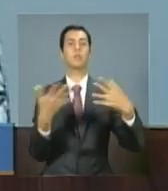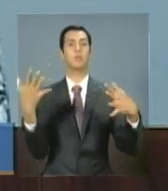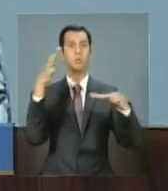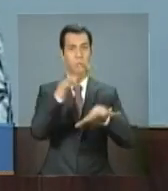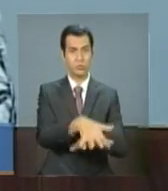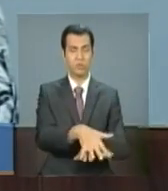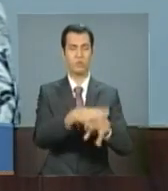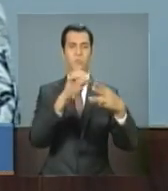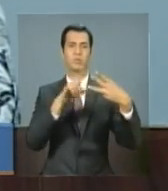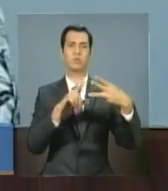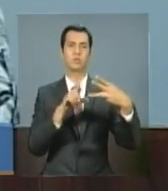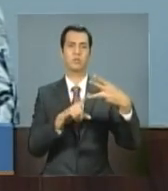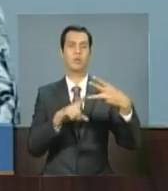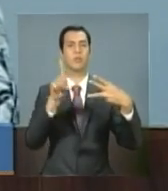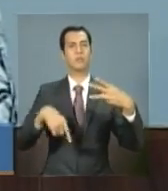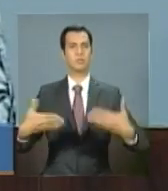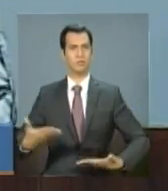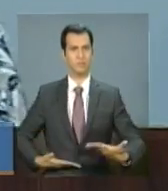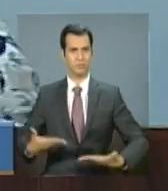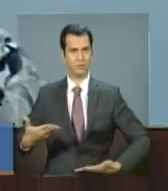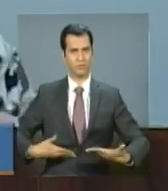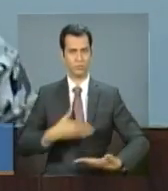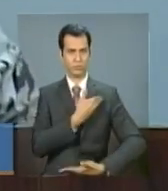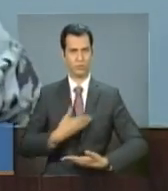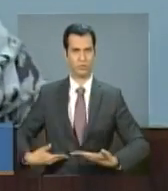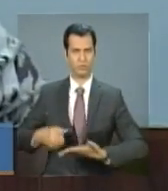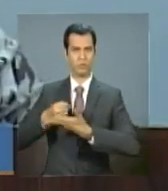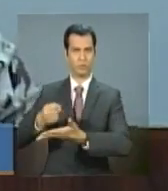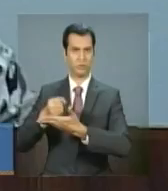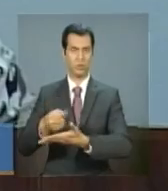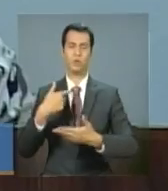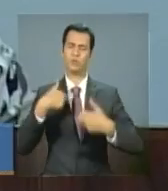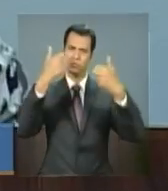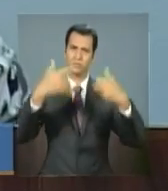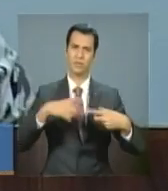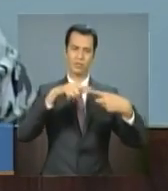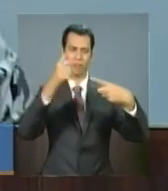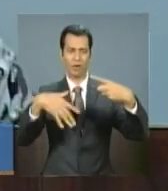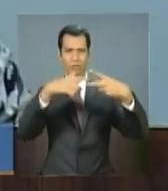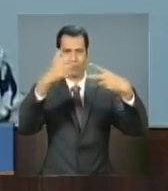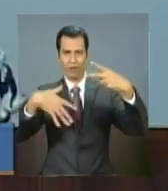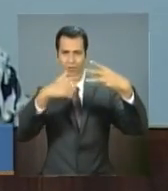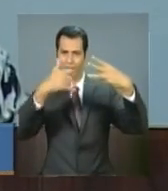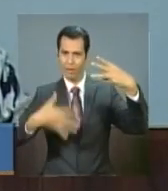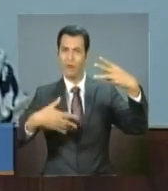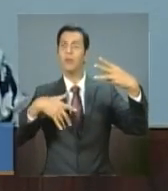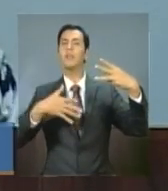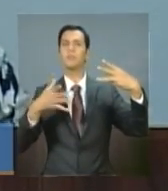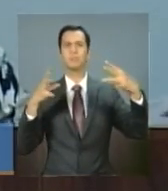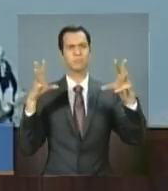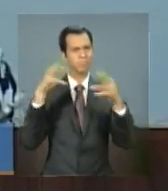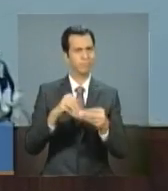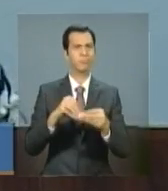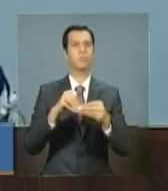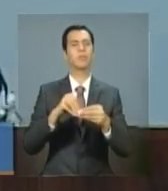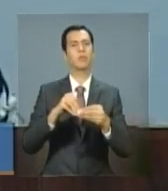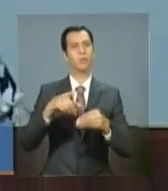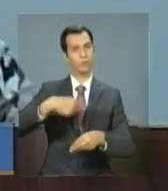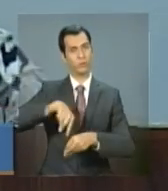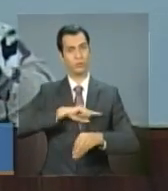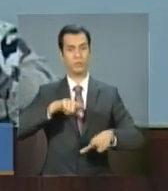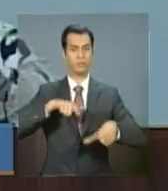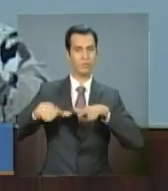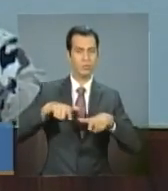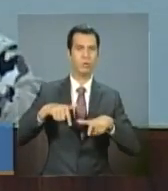produtiva e o eixo de serviços públicos. Eu vou rapidamente falar sobre cada um deles, e, à medida que a gente vá trabalhando e melhorando as